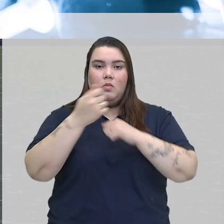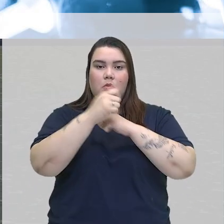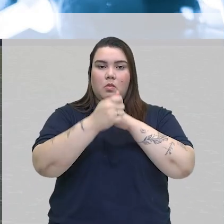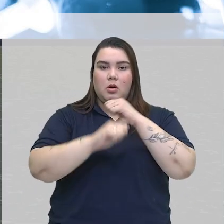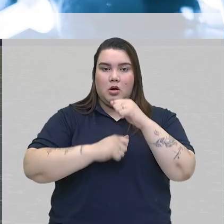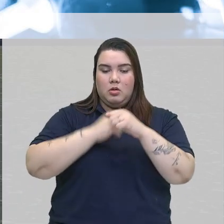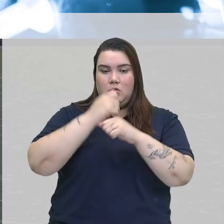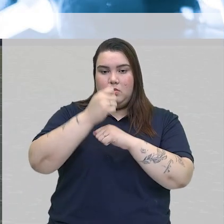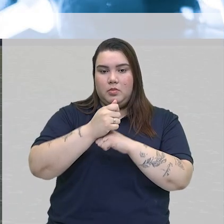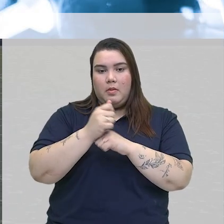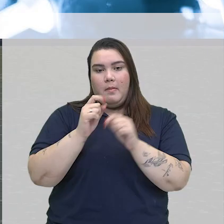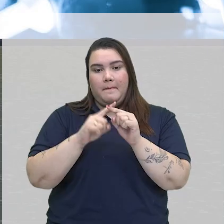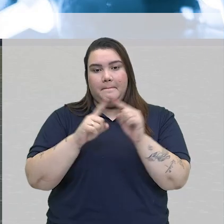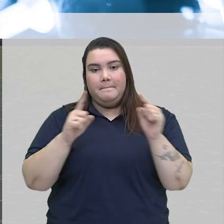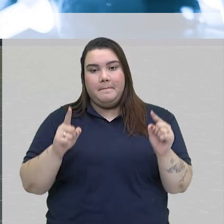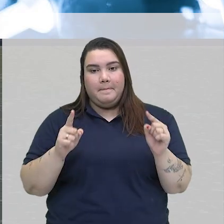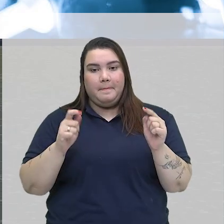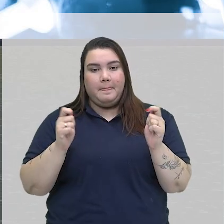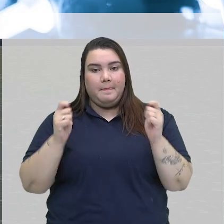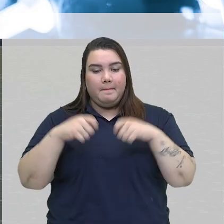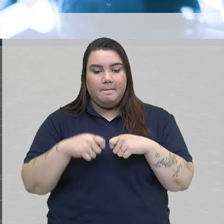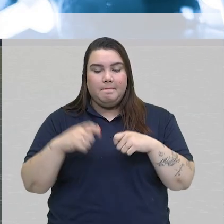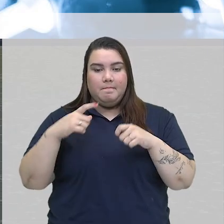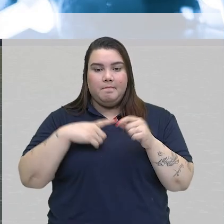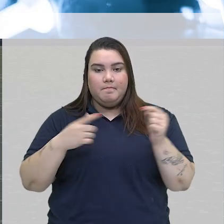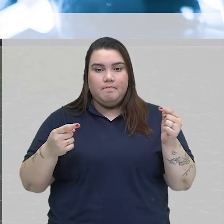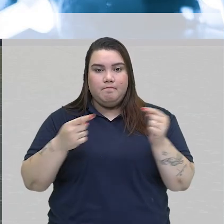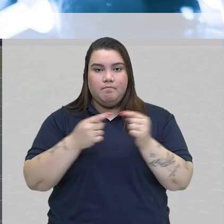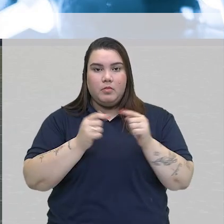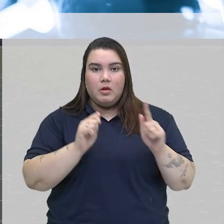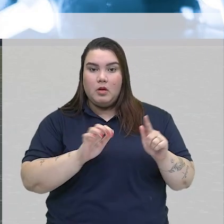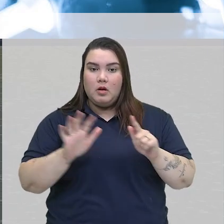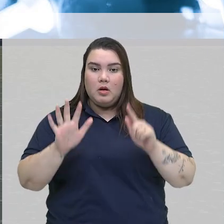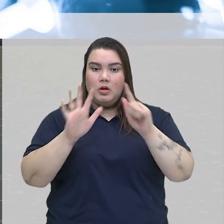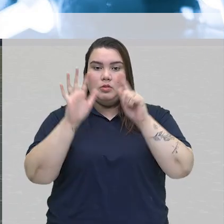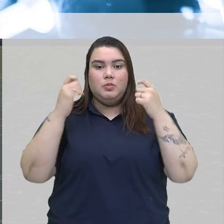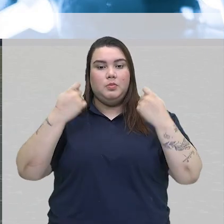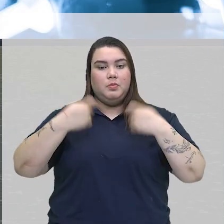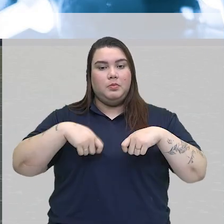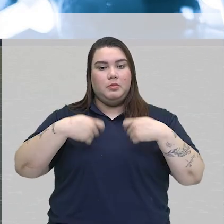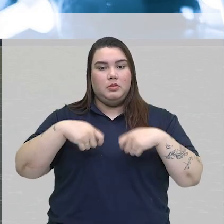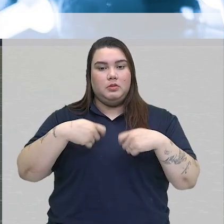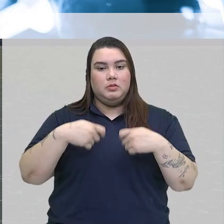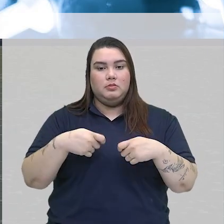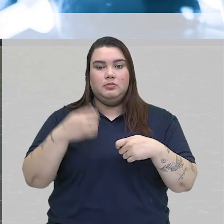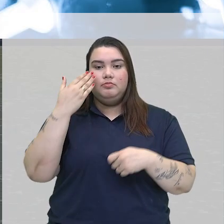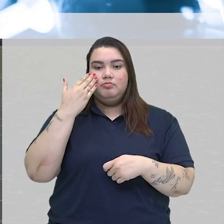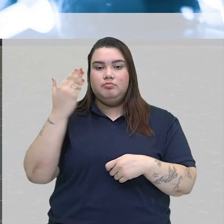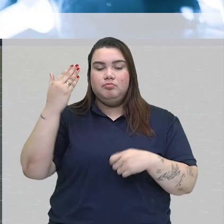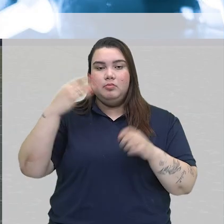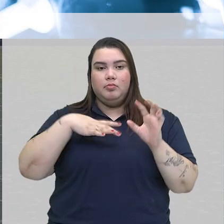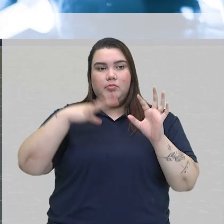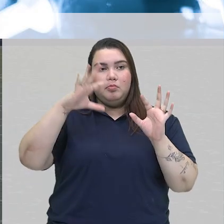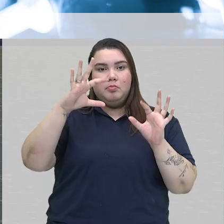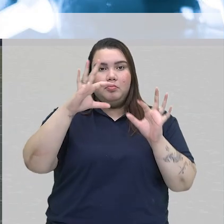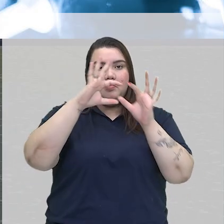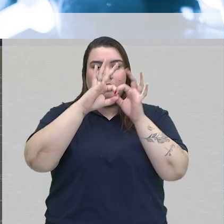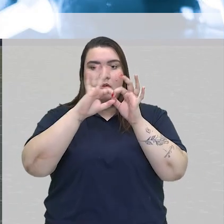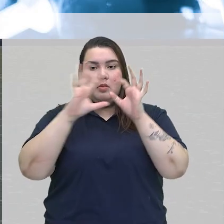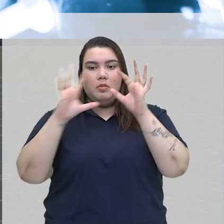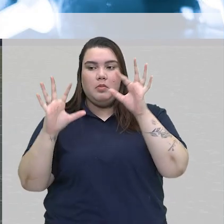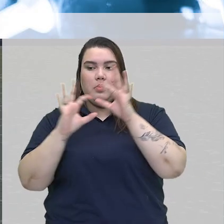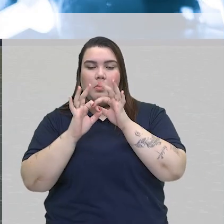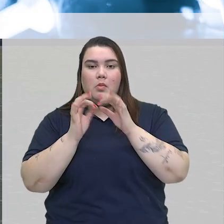oxigênio. Mas para ele ser o gás oxigênio, ele precisa fazer o quê? A ligação com